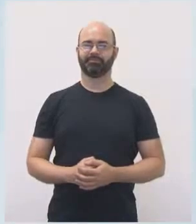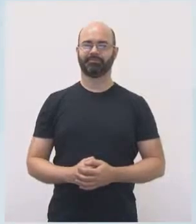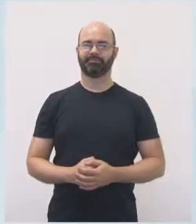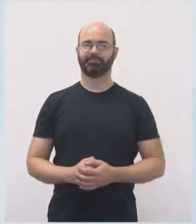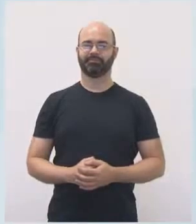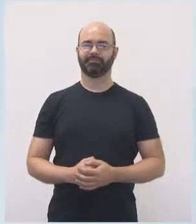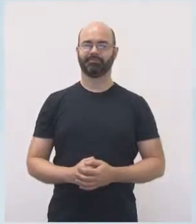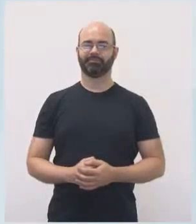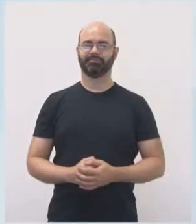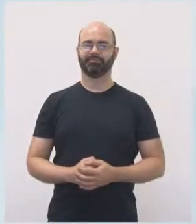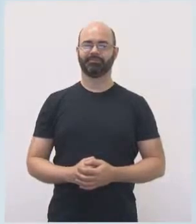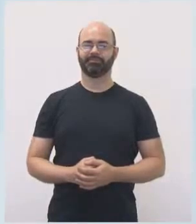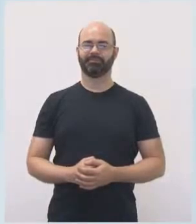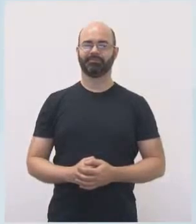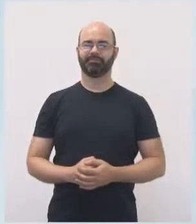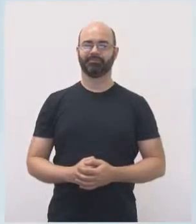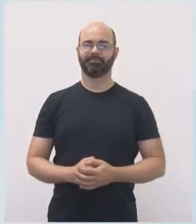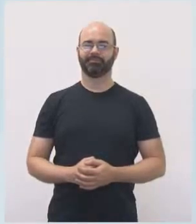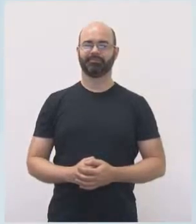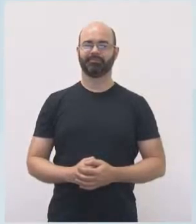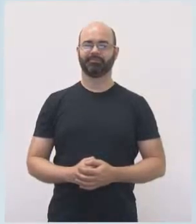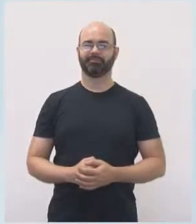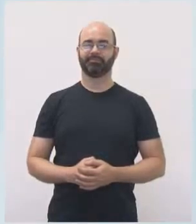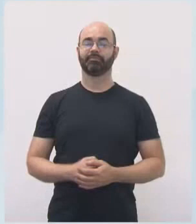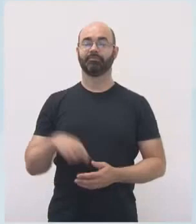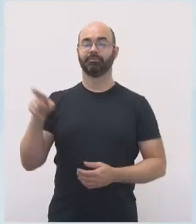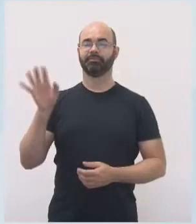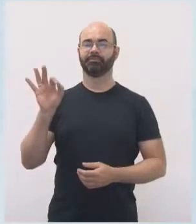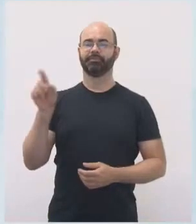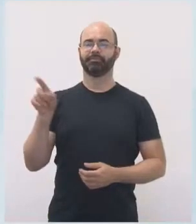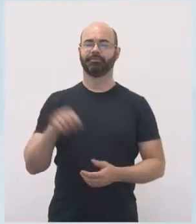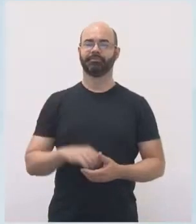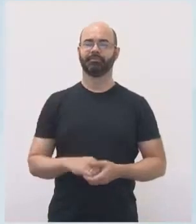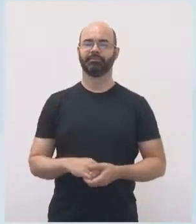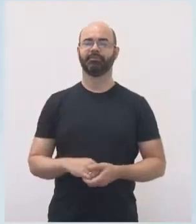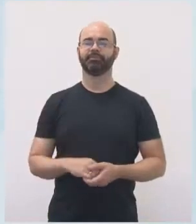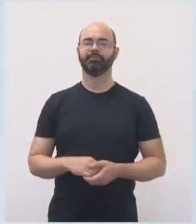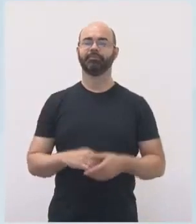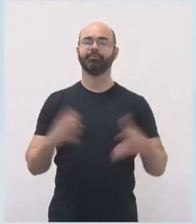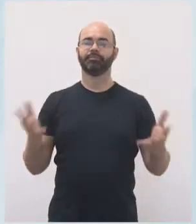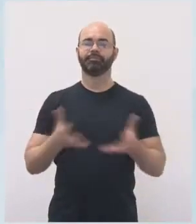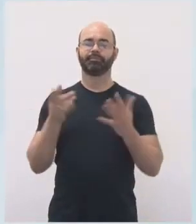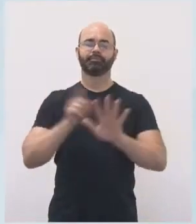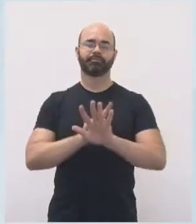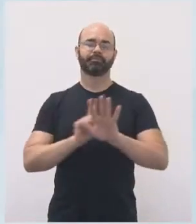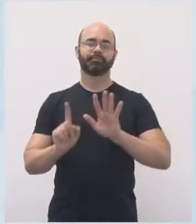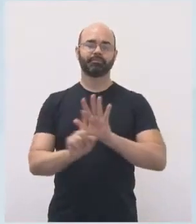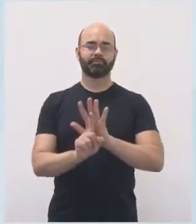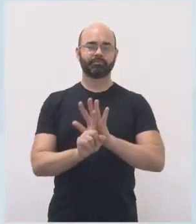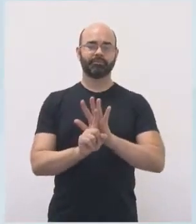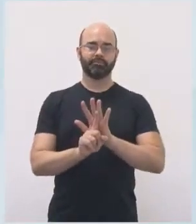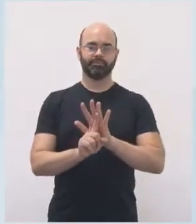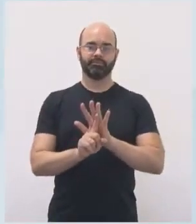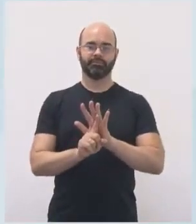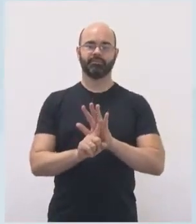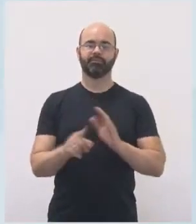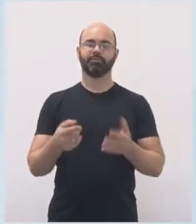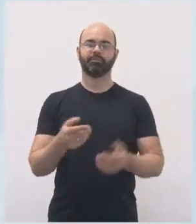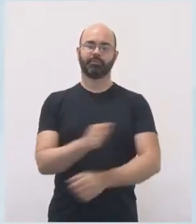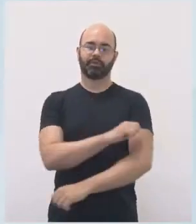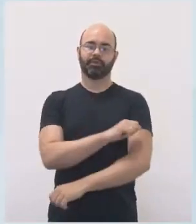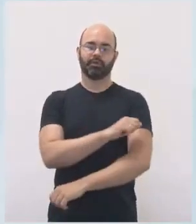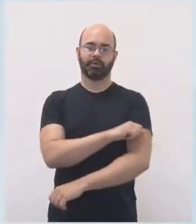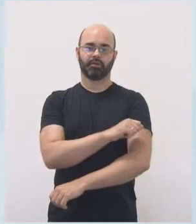Peraí. Pulou aqui para mim. Ah, sim, isso mesmo. É a importância de estimular o protagonismo estudantil, envolvendo os